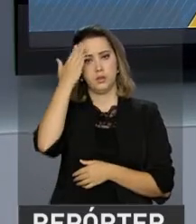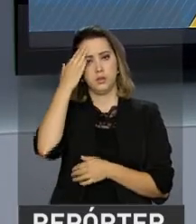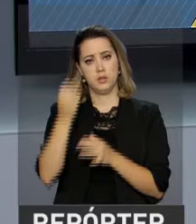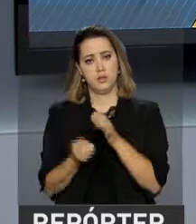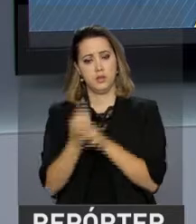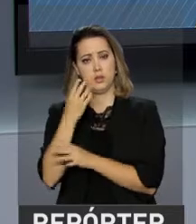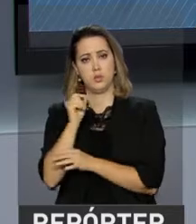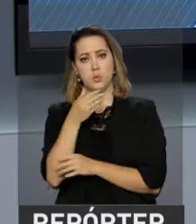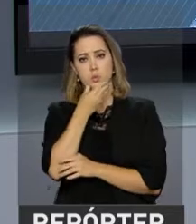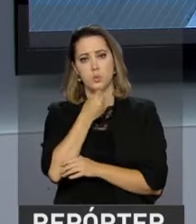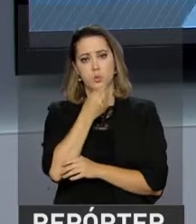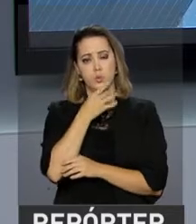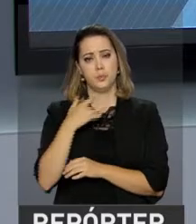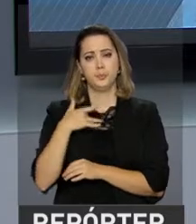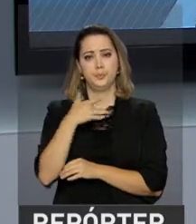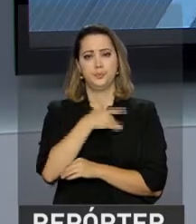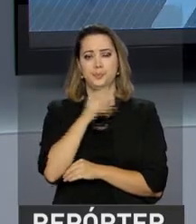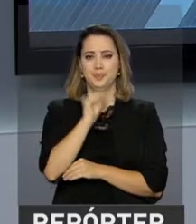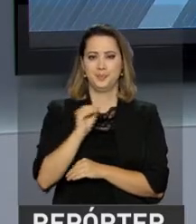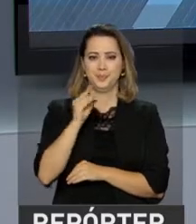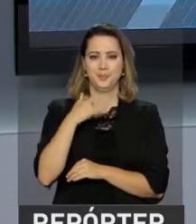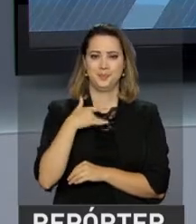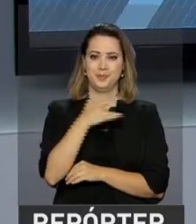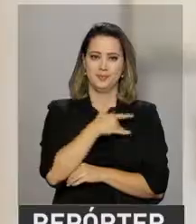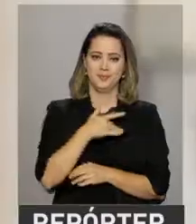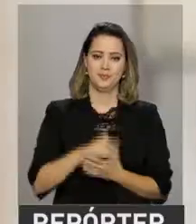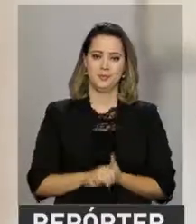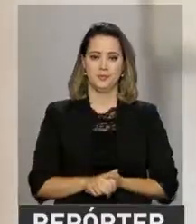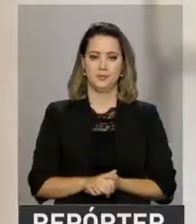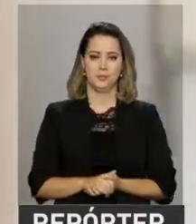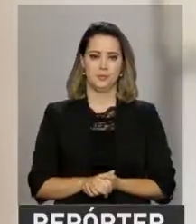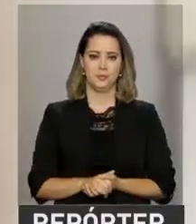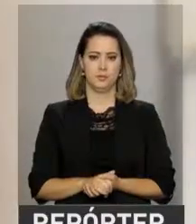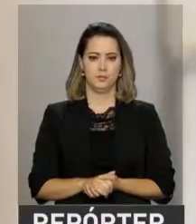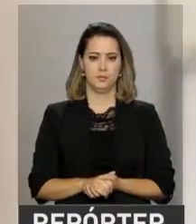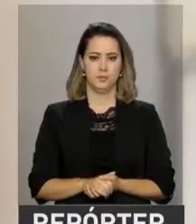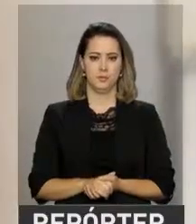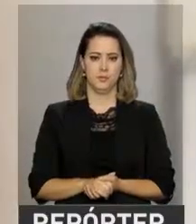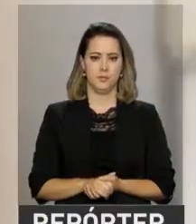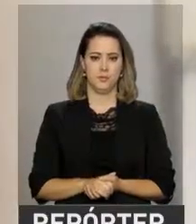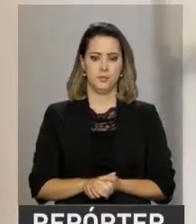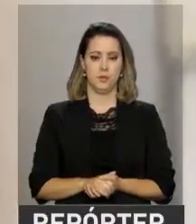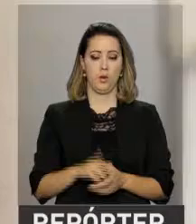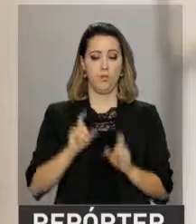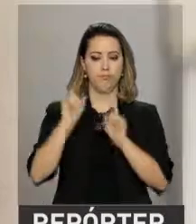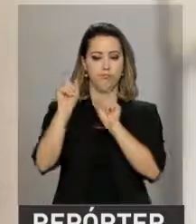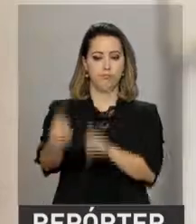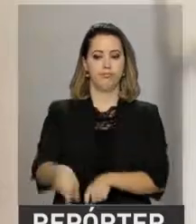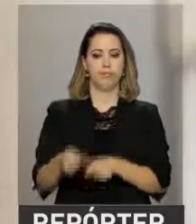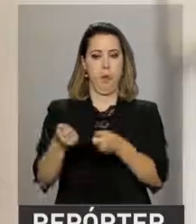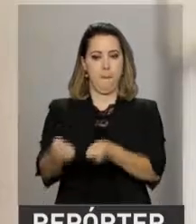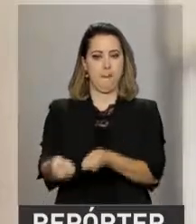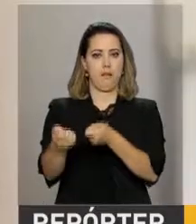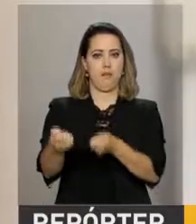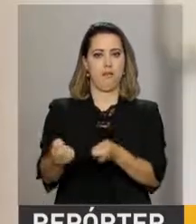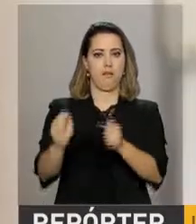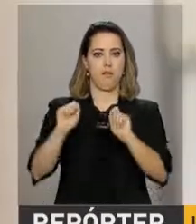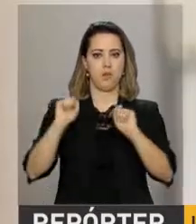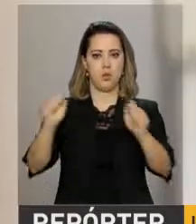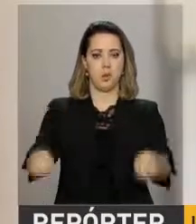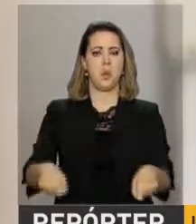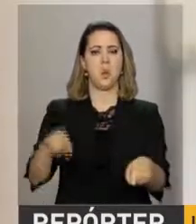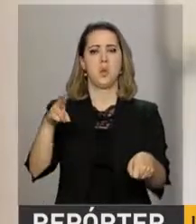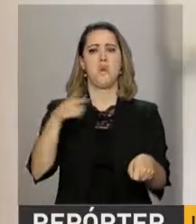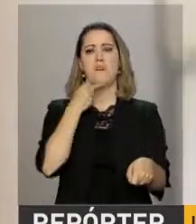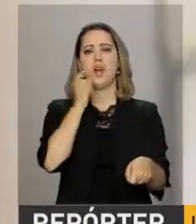saúde joão pedro neto o pescador carliane conta que nunca